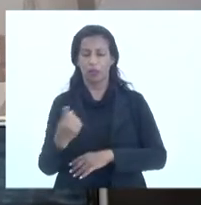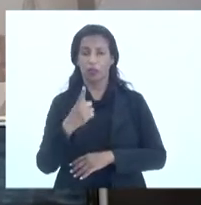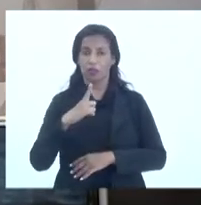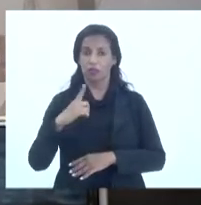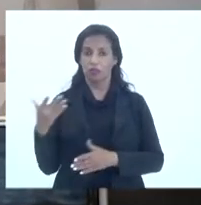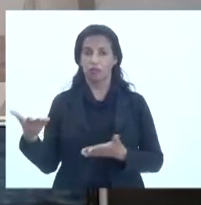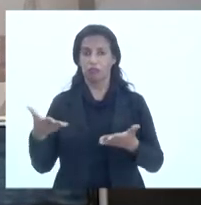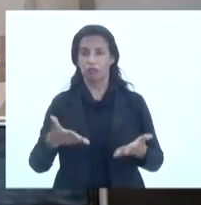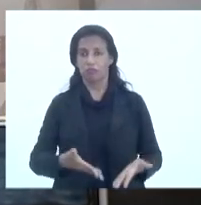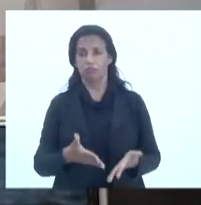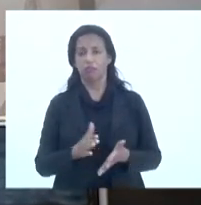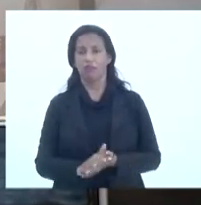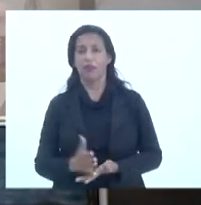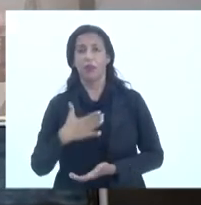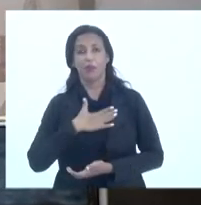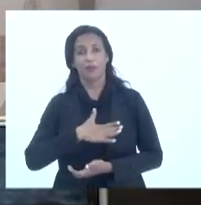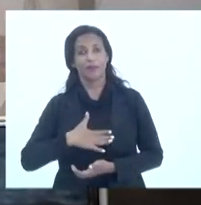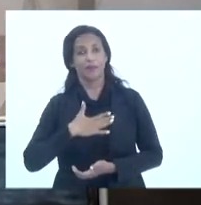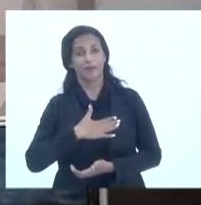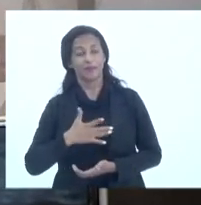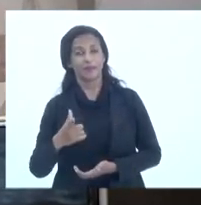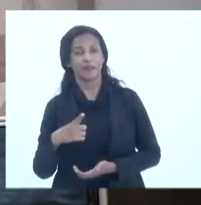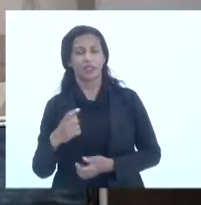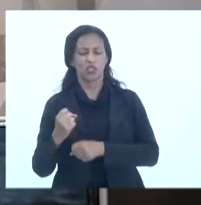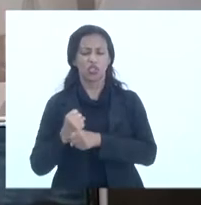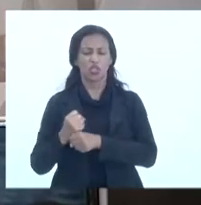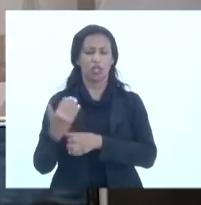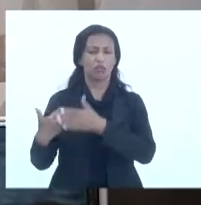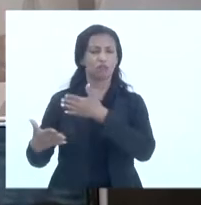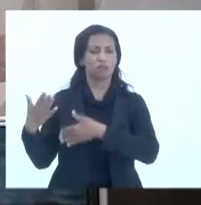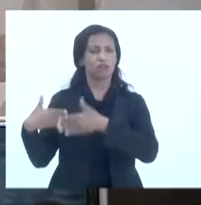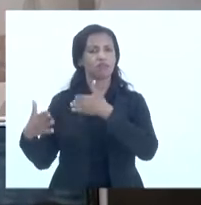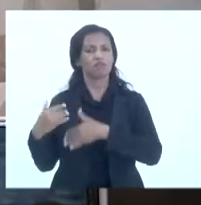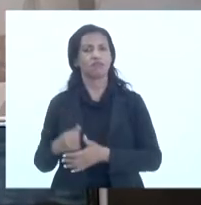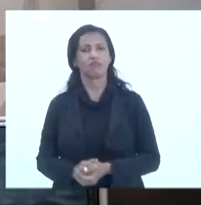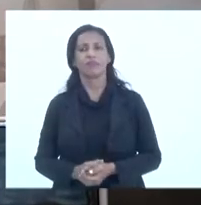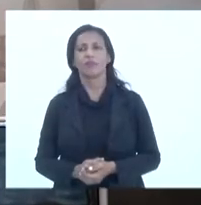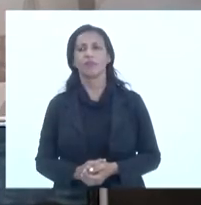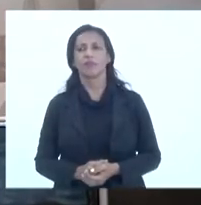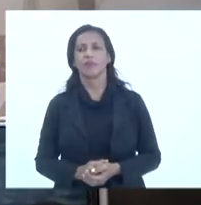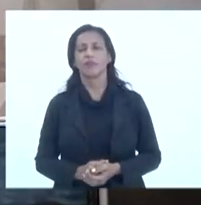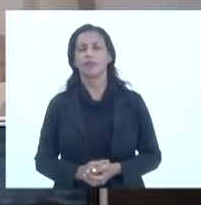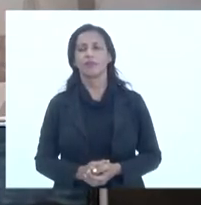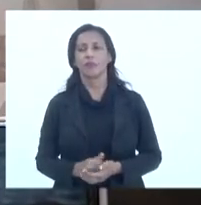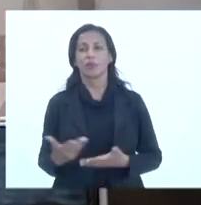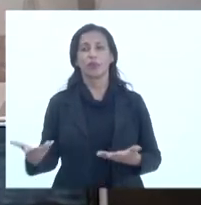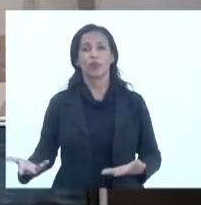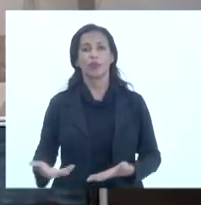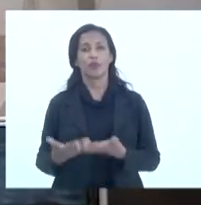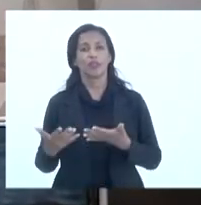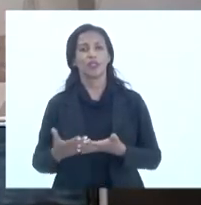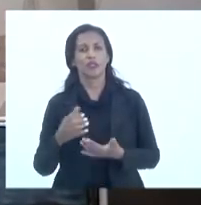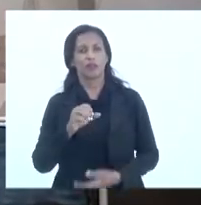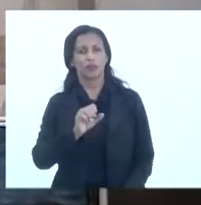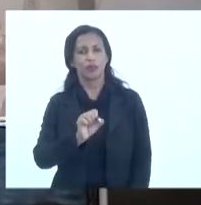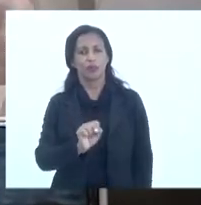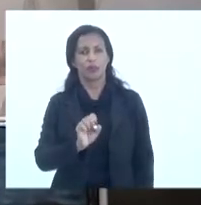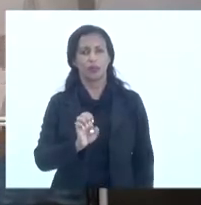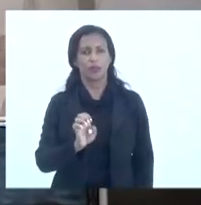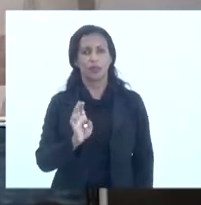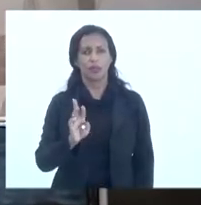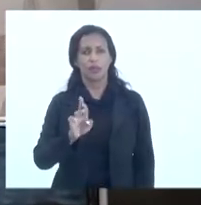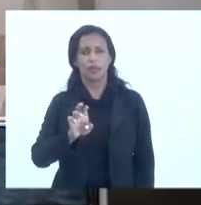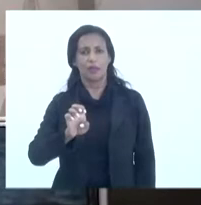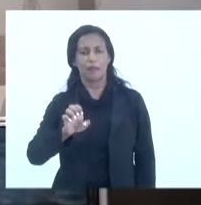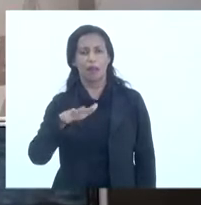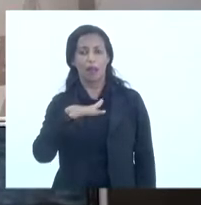aqui a satisfação de, uns anos atrás, por iniciativa do SEBRAE, a nossa